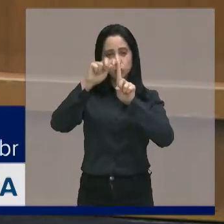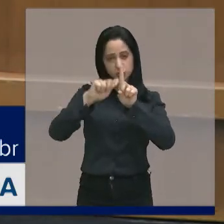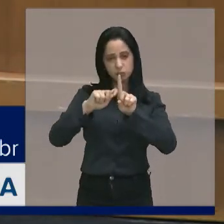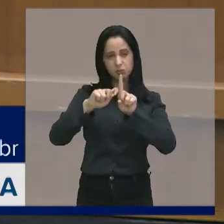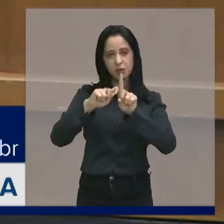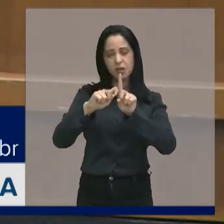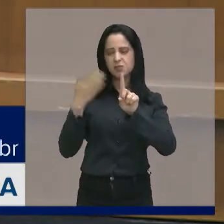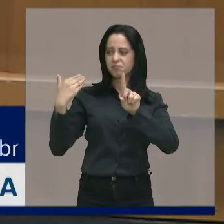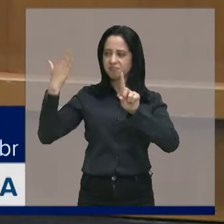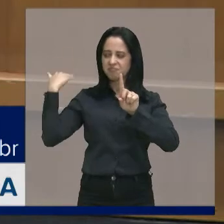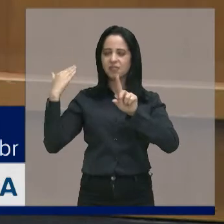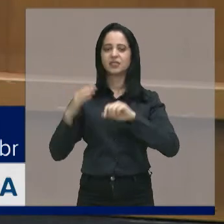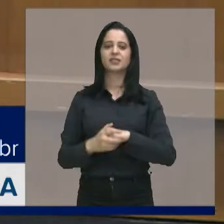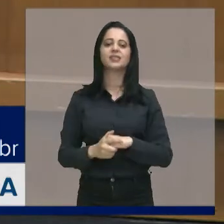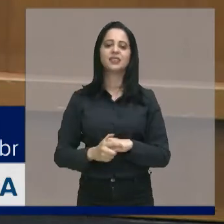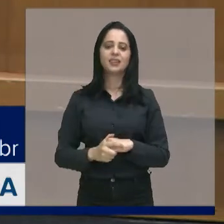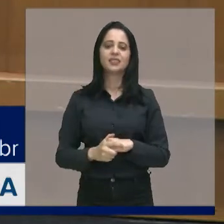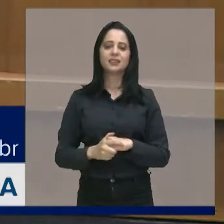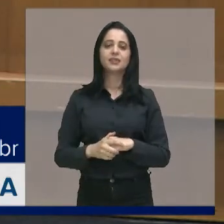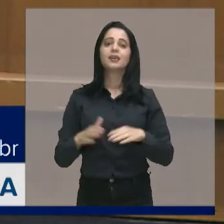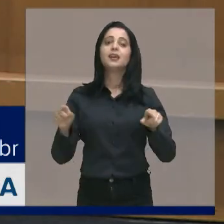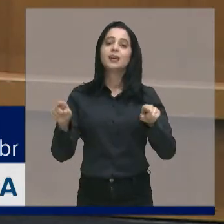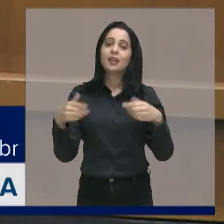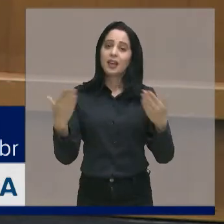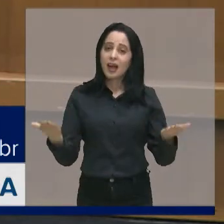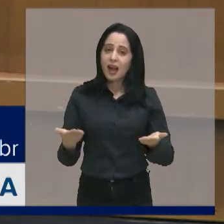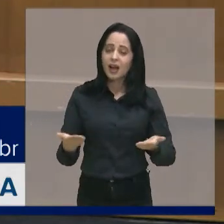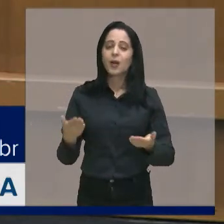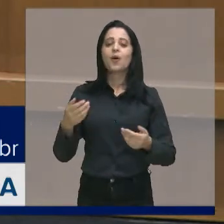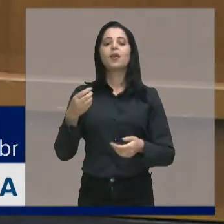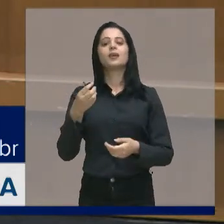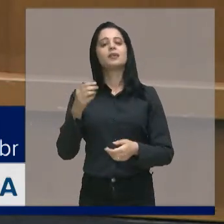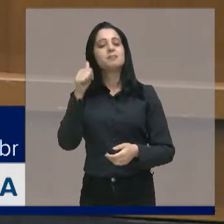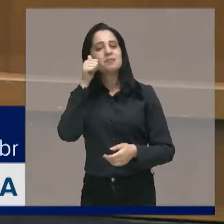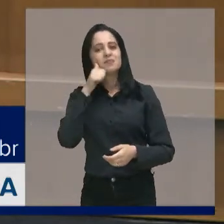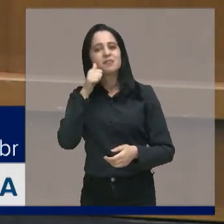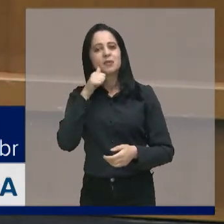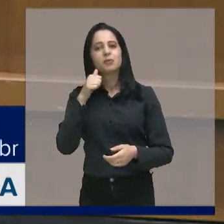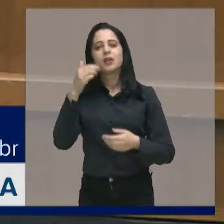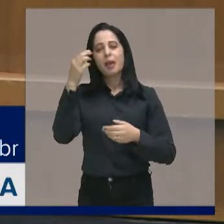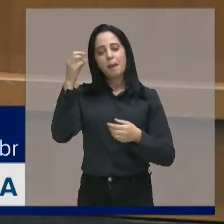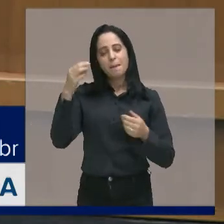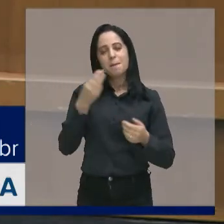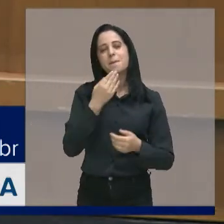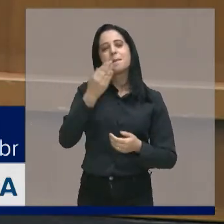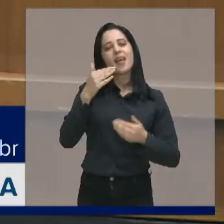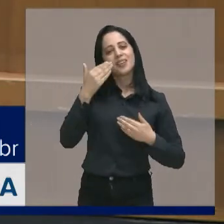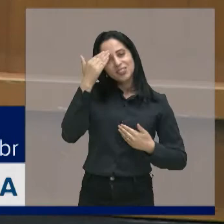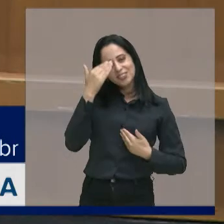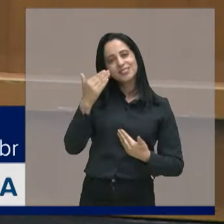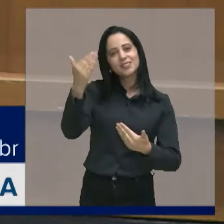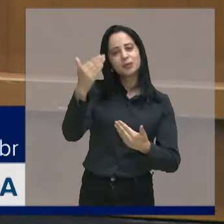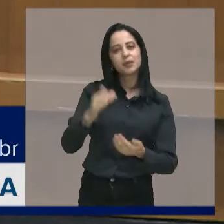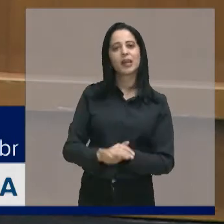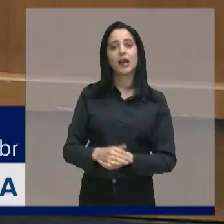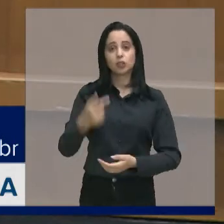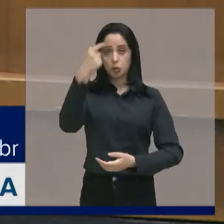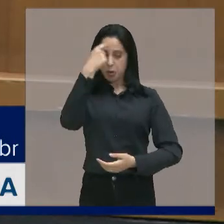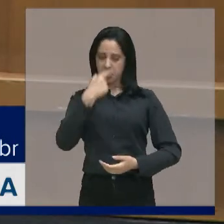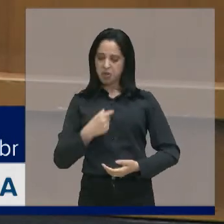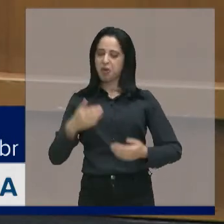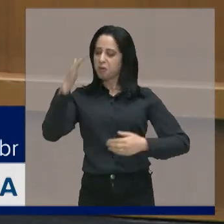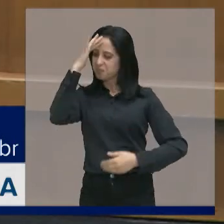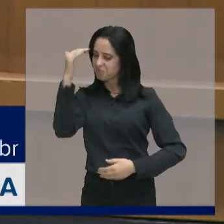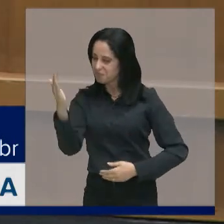ela ontem foi no consultório agradecer e pediu para agradecer o Marcão. Então, eu queria aqui deixar uma homenagem para a dona Maria Tereza da Silva,